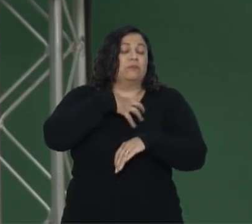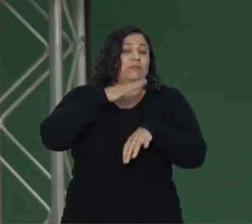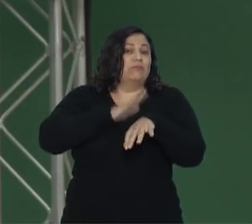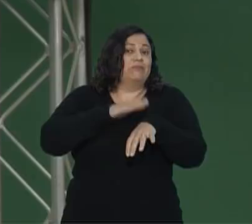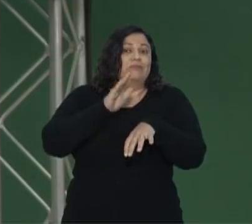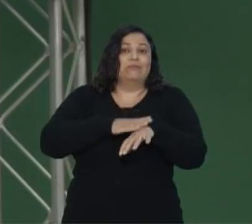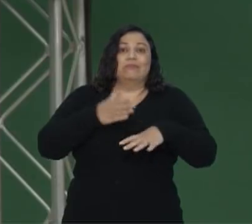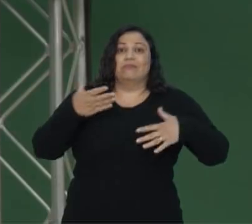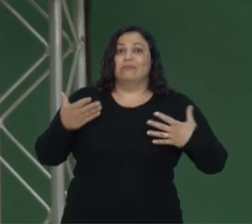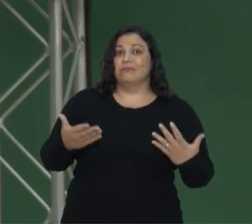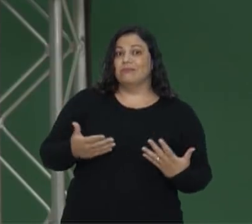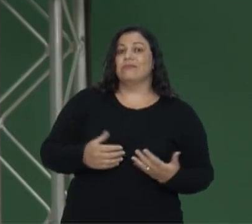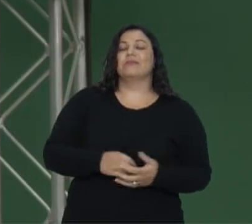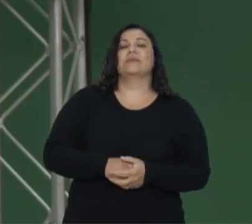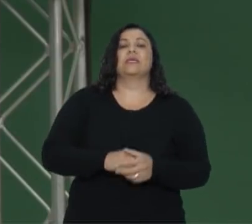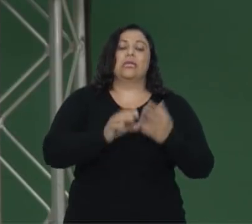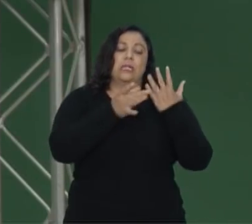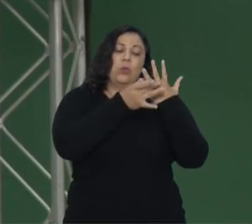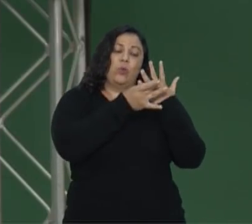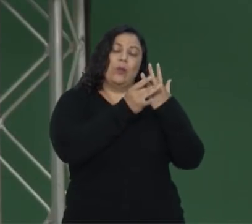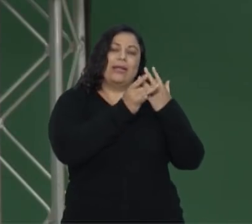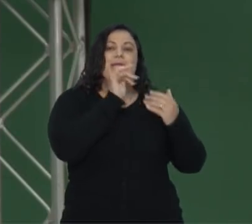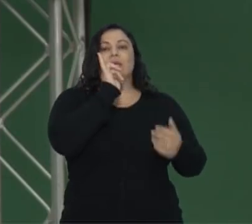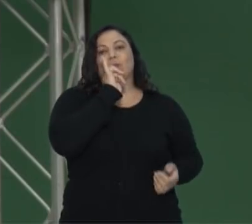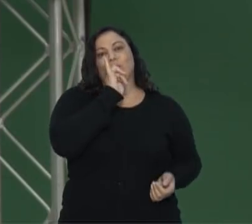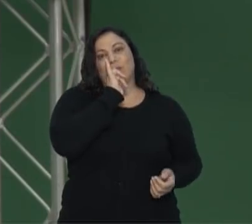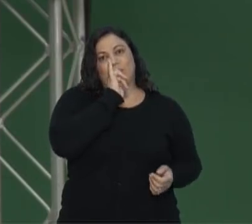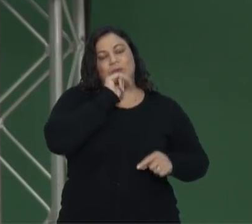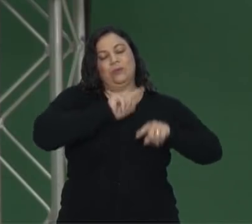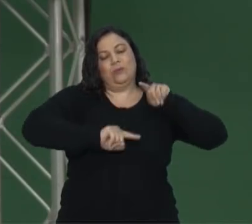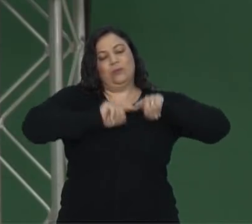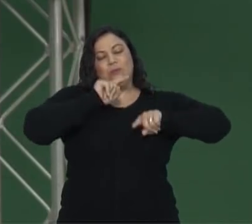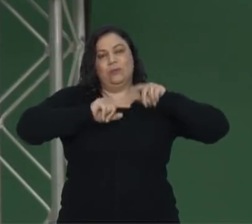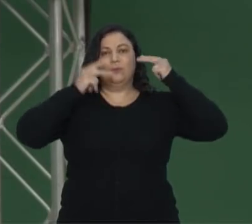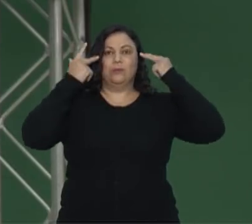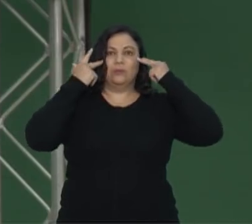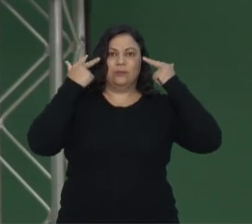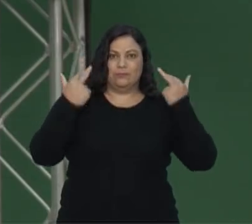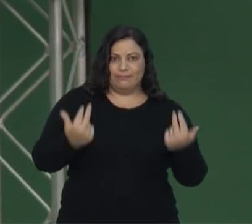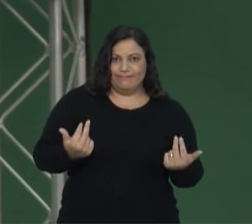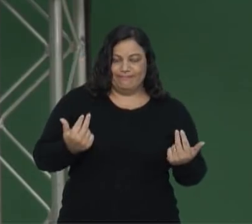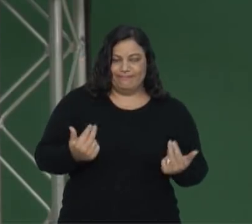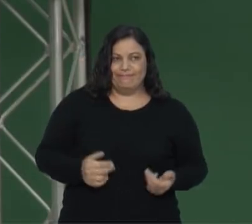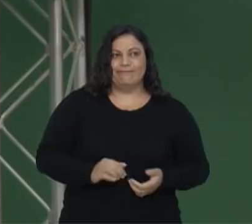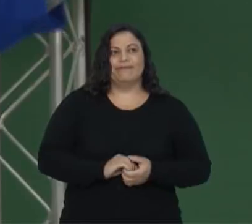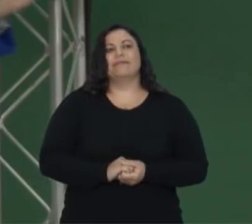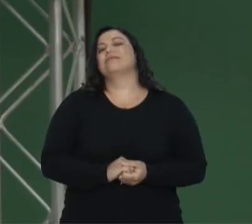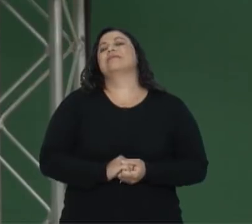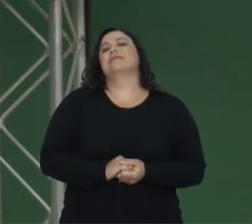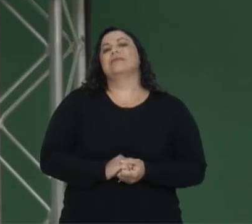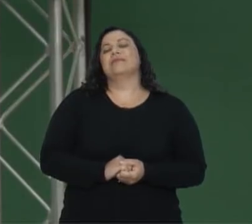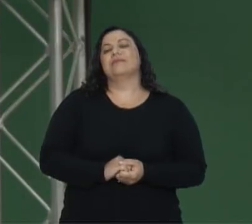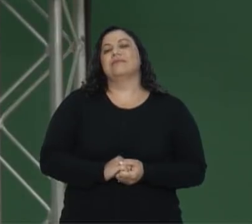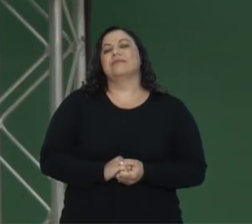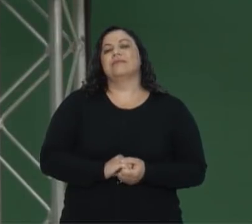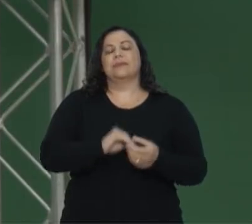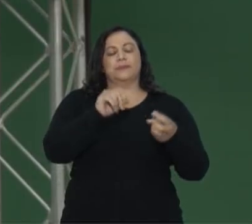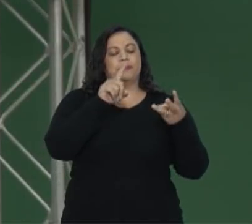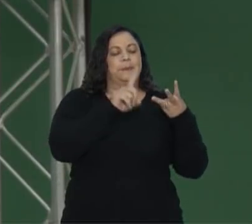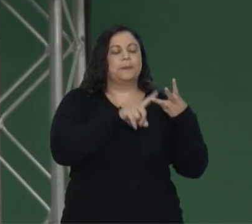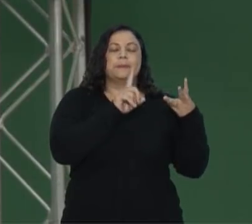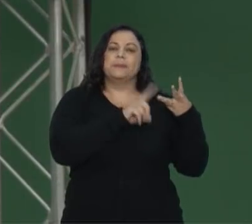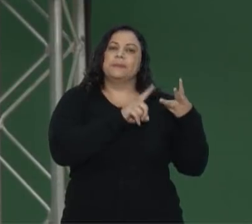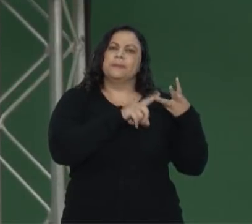função. Então o anel é um exemplo de material natural manufaturado. E a terceira